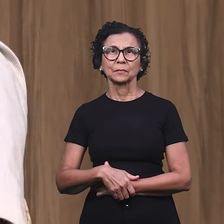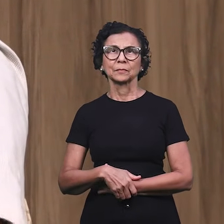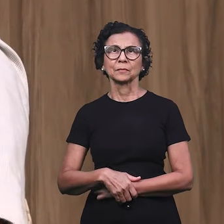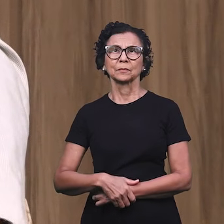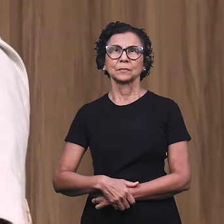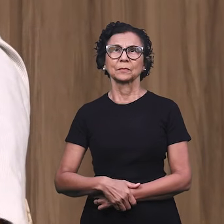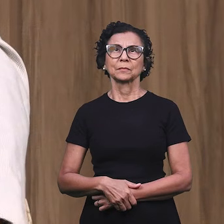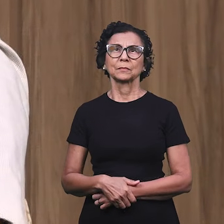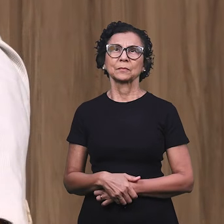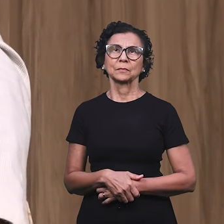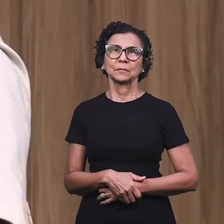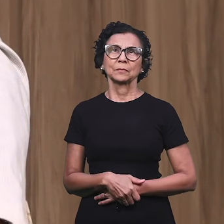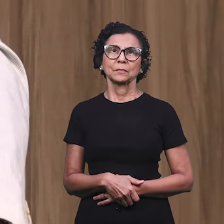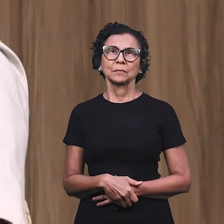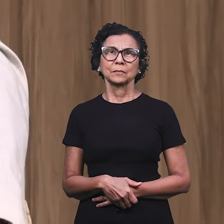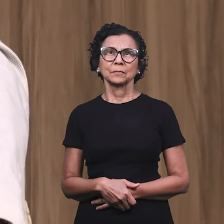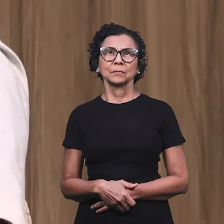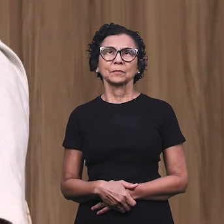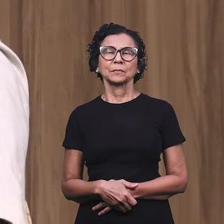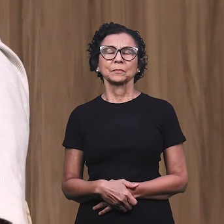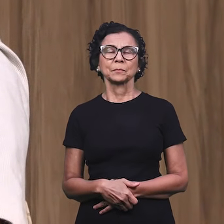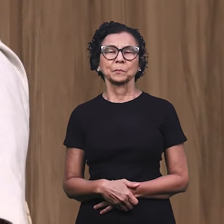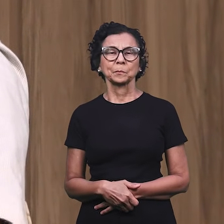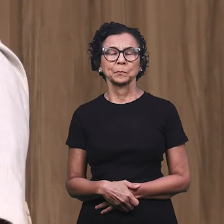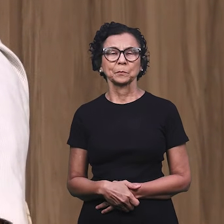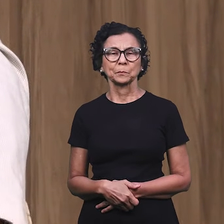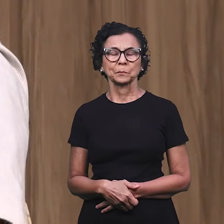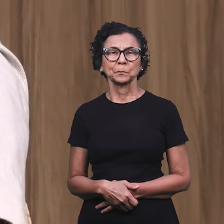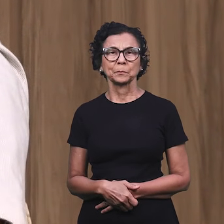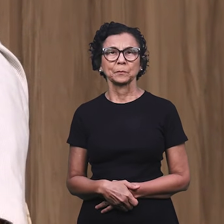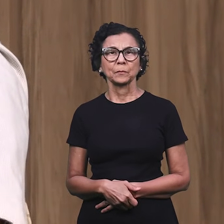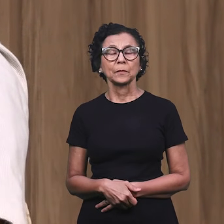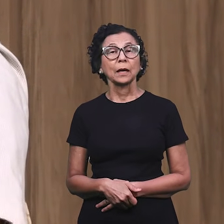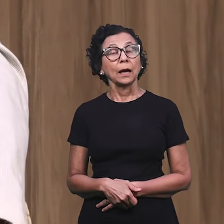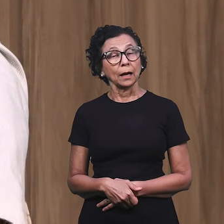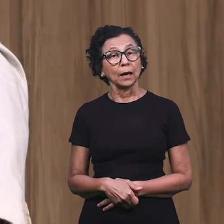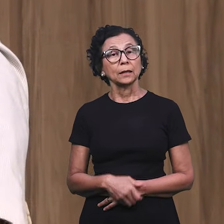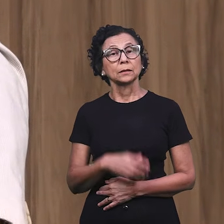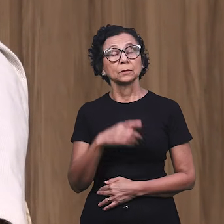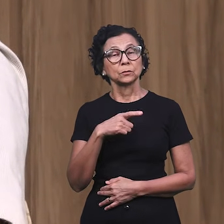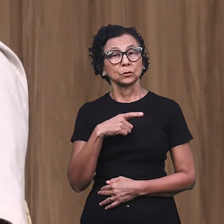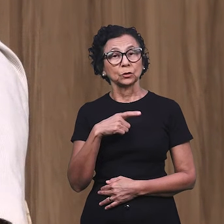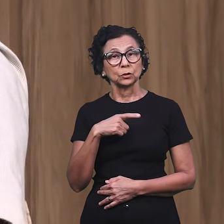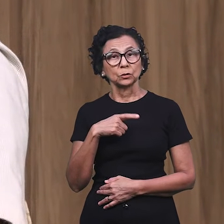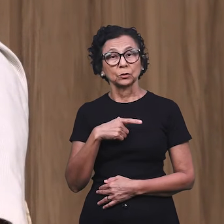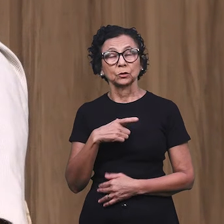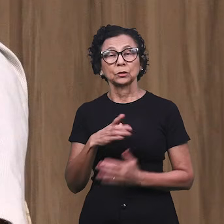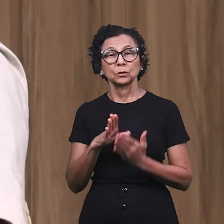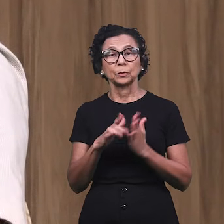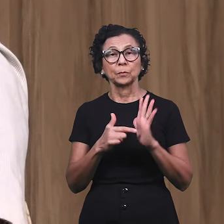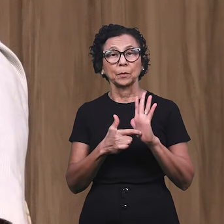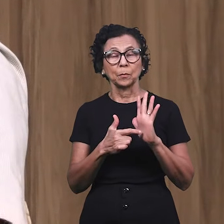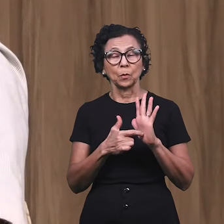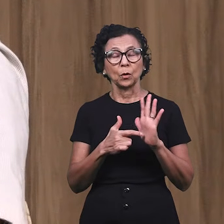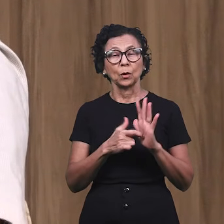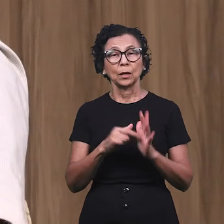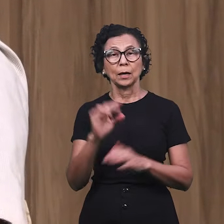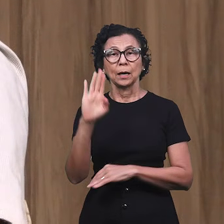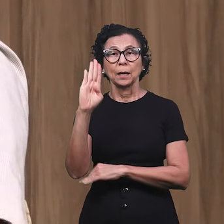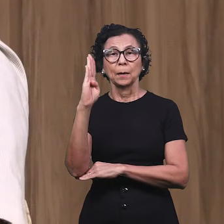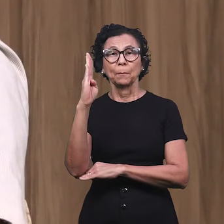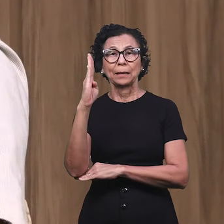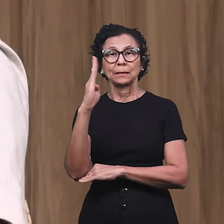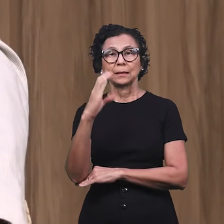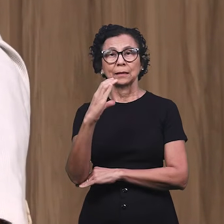é que ambas as casas tinha bastante a presença de cedros. E o cedro é uma madeira